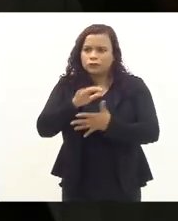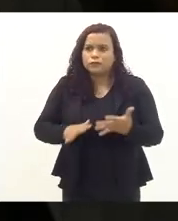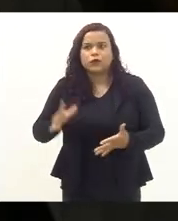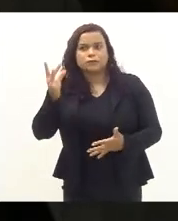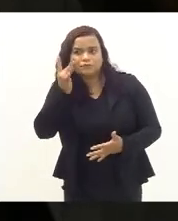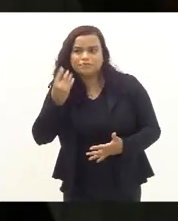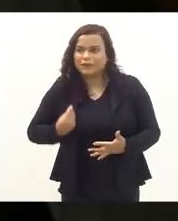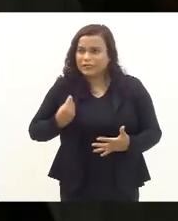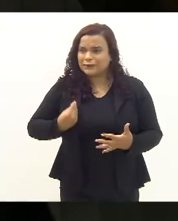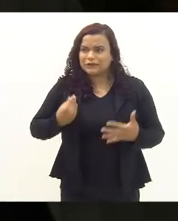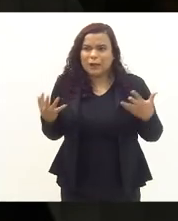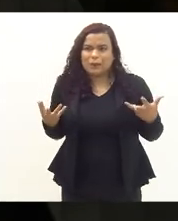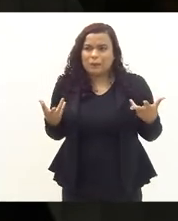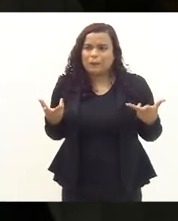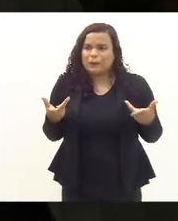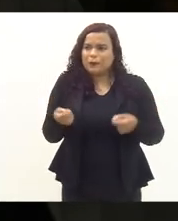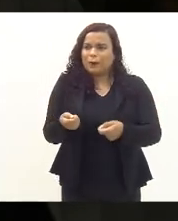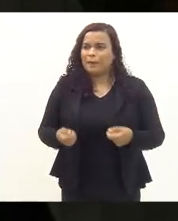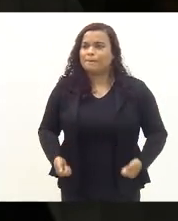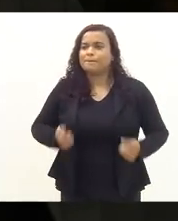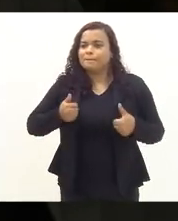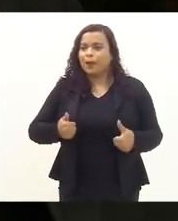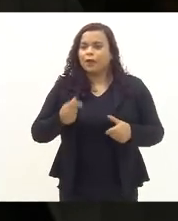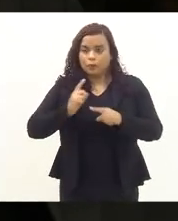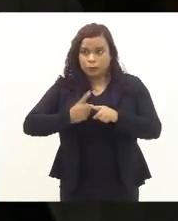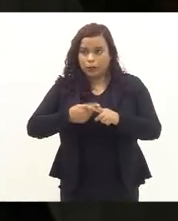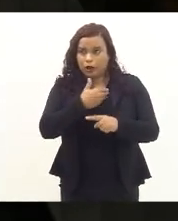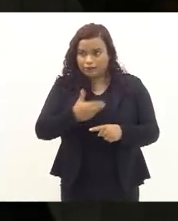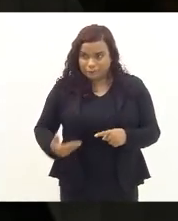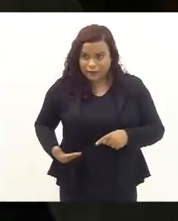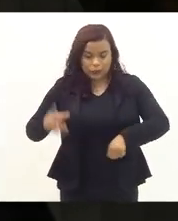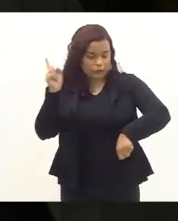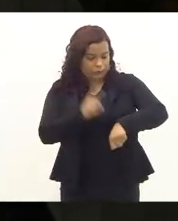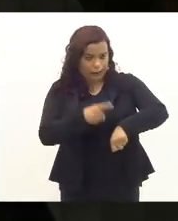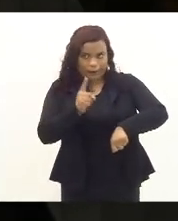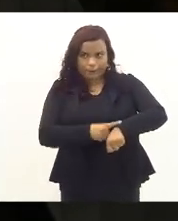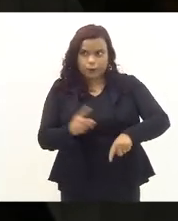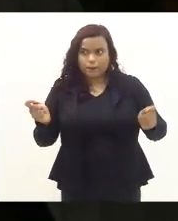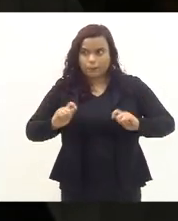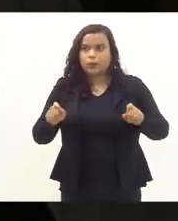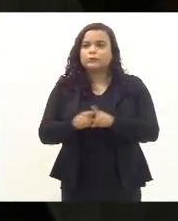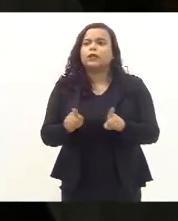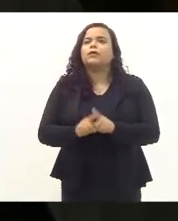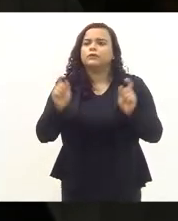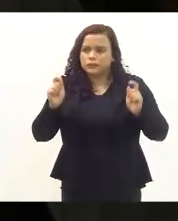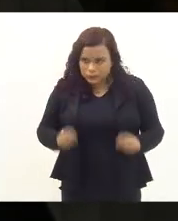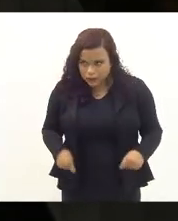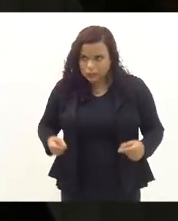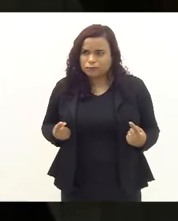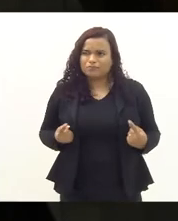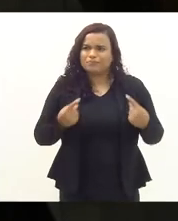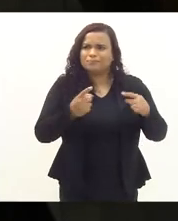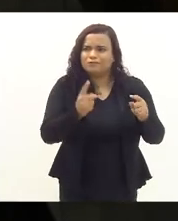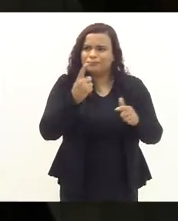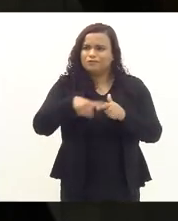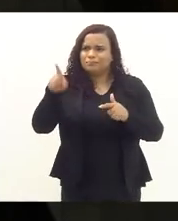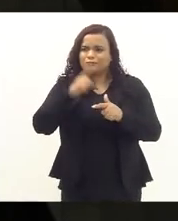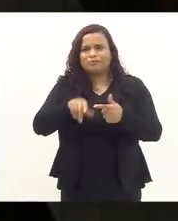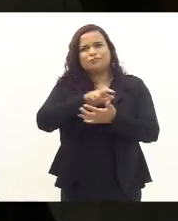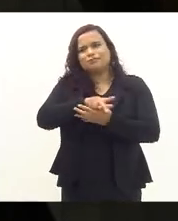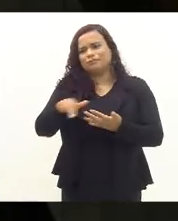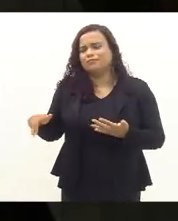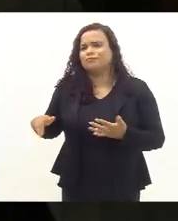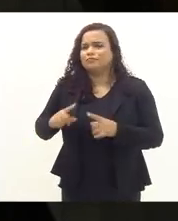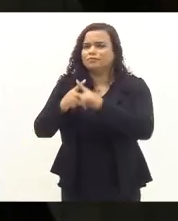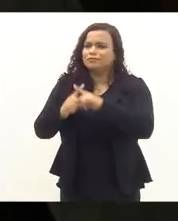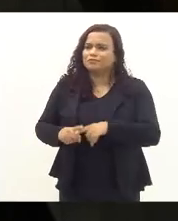xi lindo que lindo que o governo teve tempo e possibilidade de enfrentar os gargalos os nós e